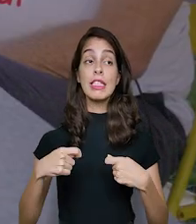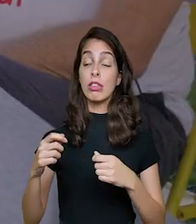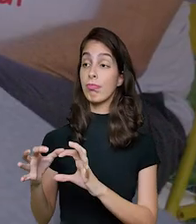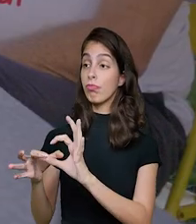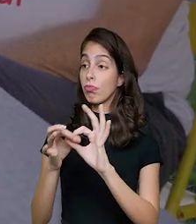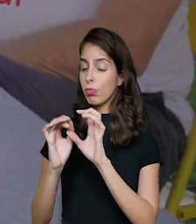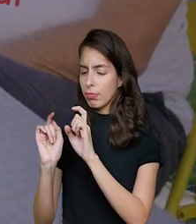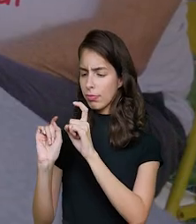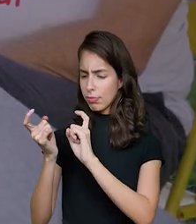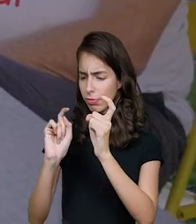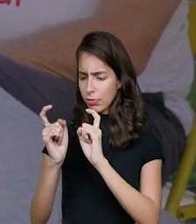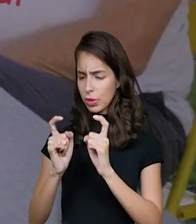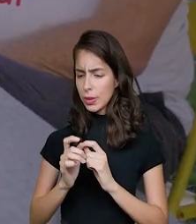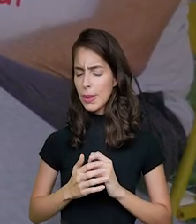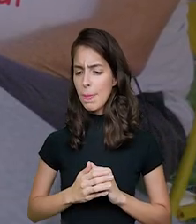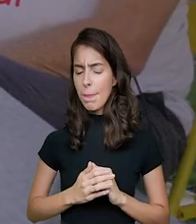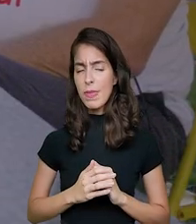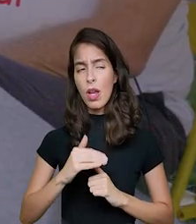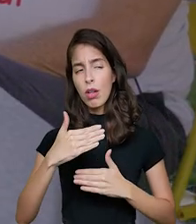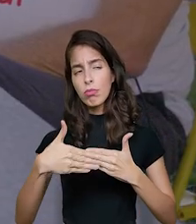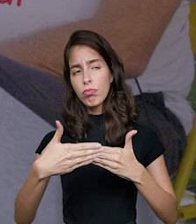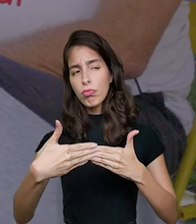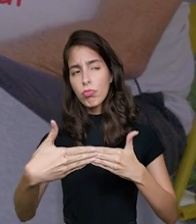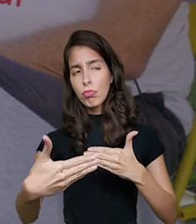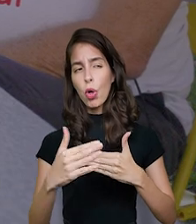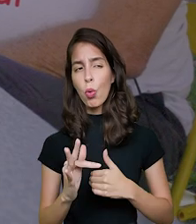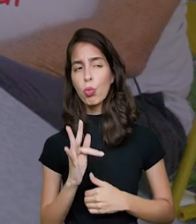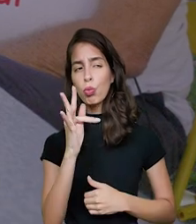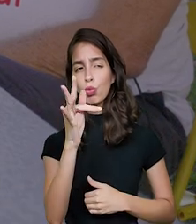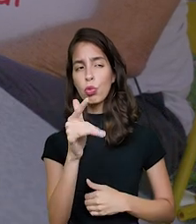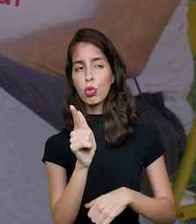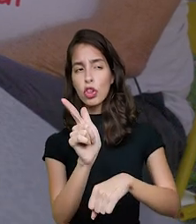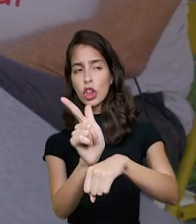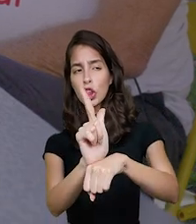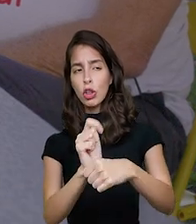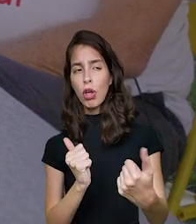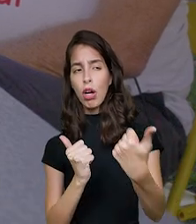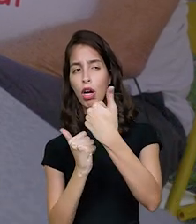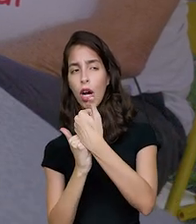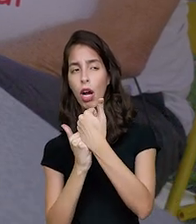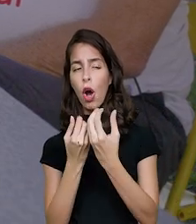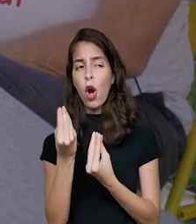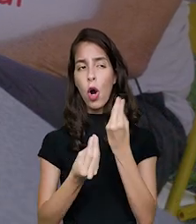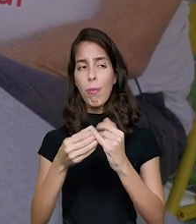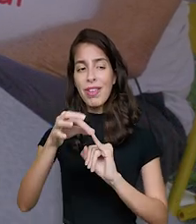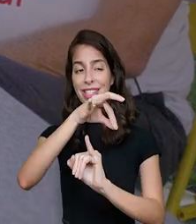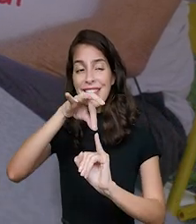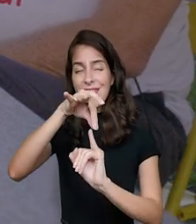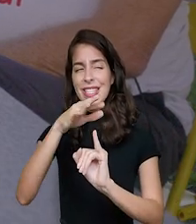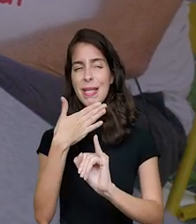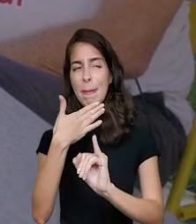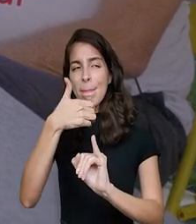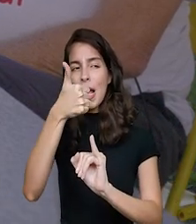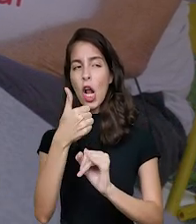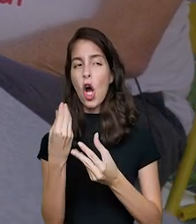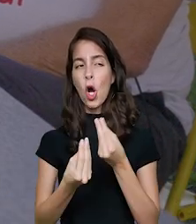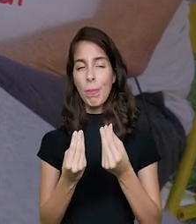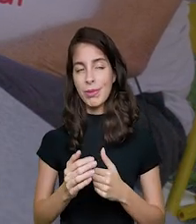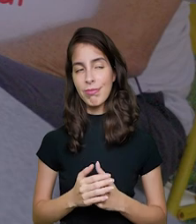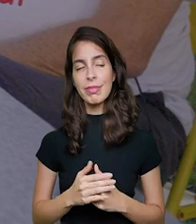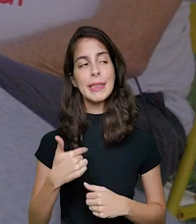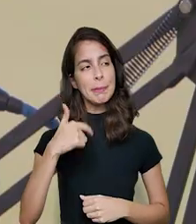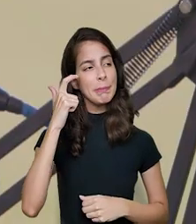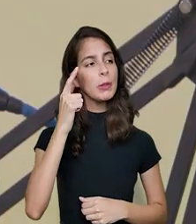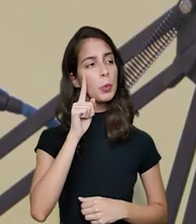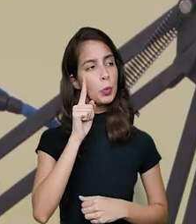de condições para que os próximos gestores tenham uma instituição ainda melhor é isso que eu que eu penso todo